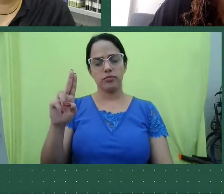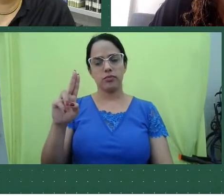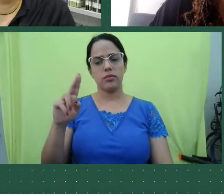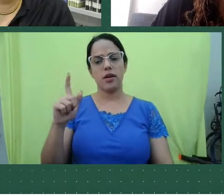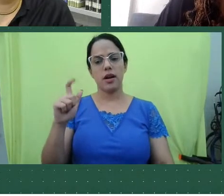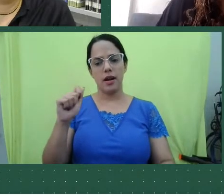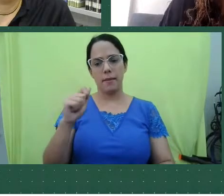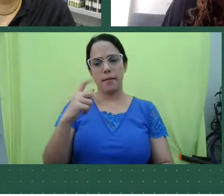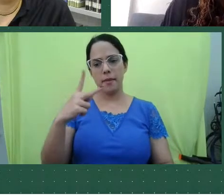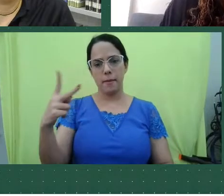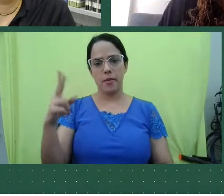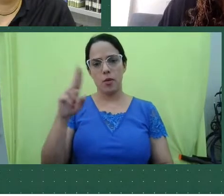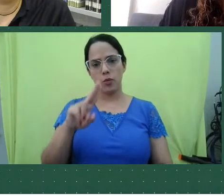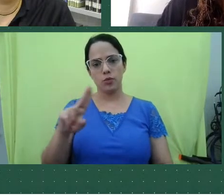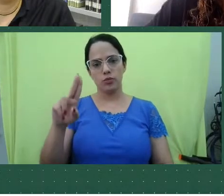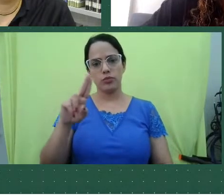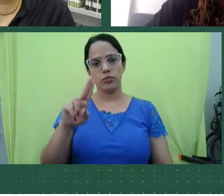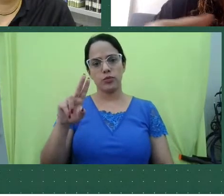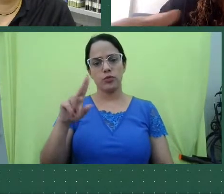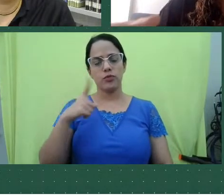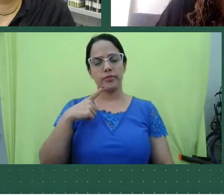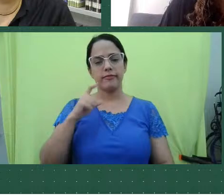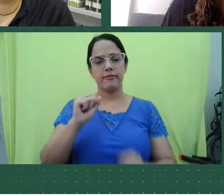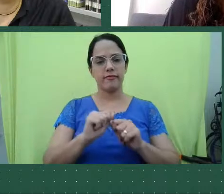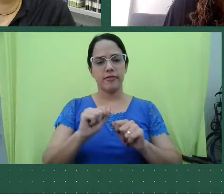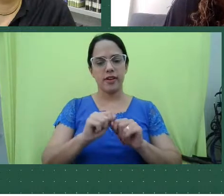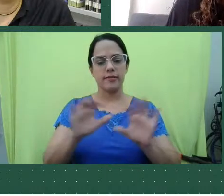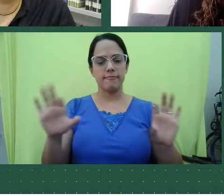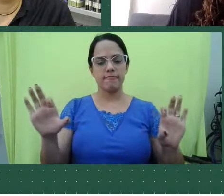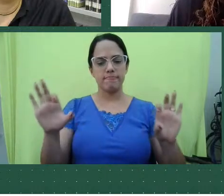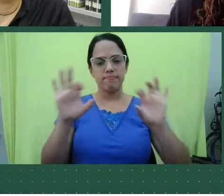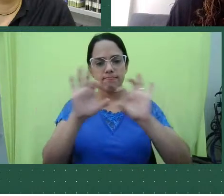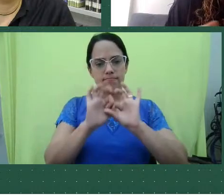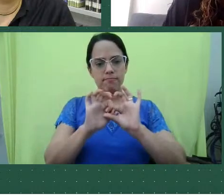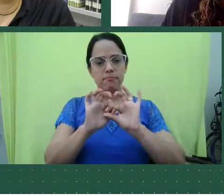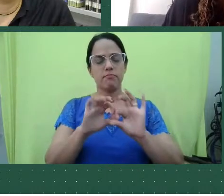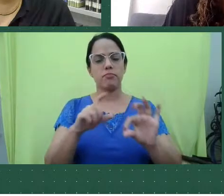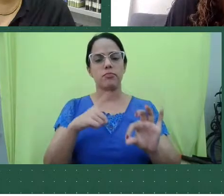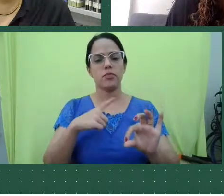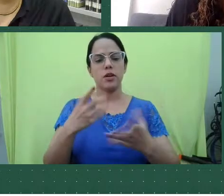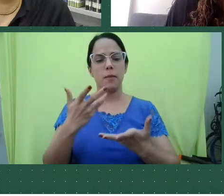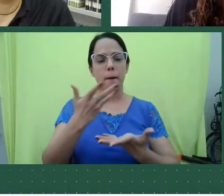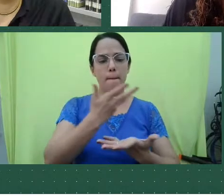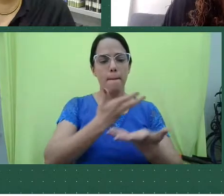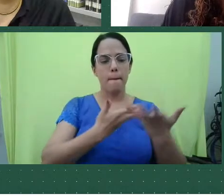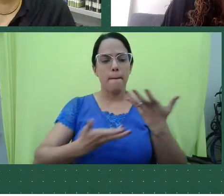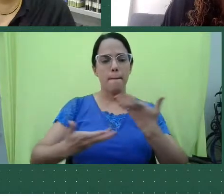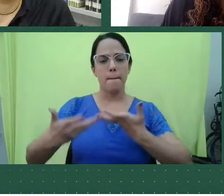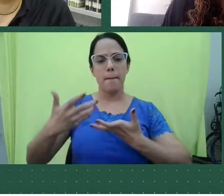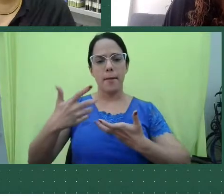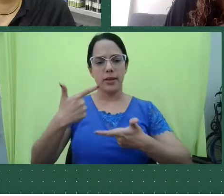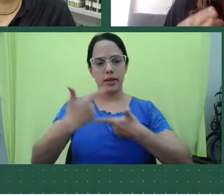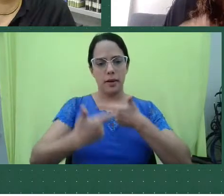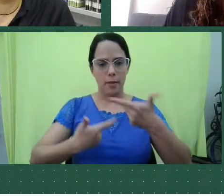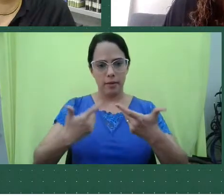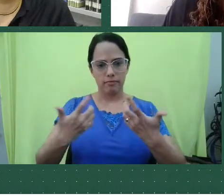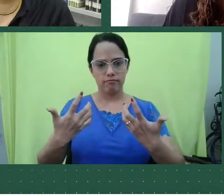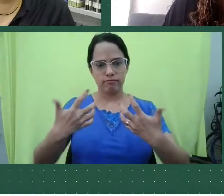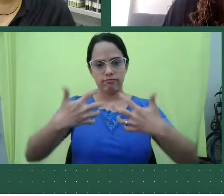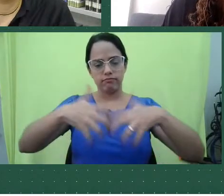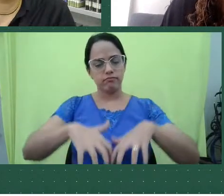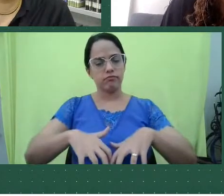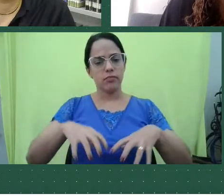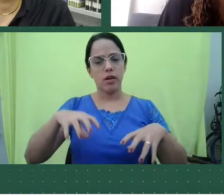hospitais universitários, que visa fazer essa integração e essa interoperabilidade entre todos